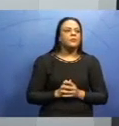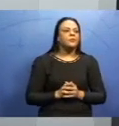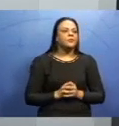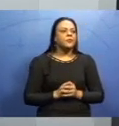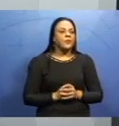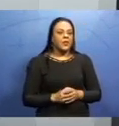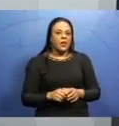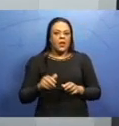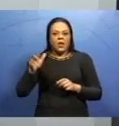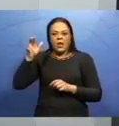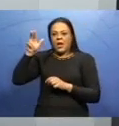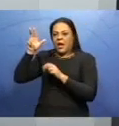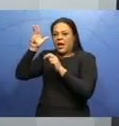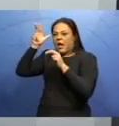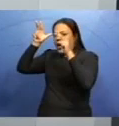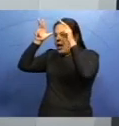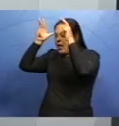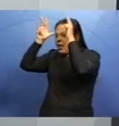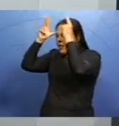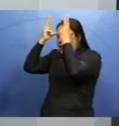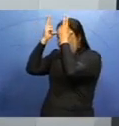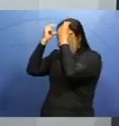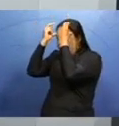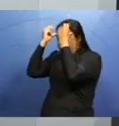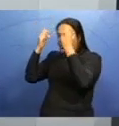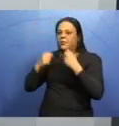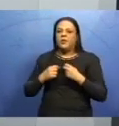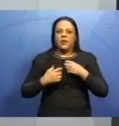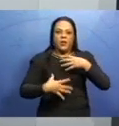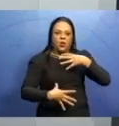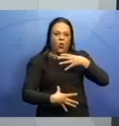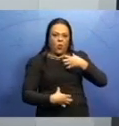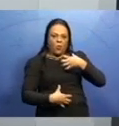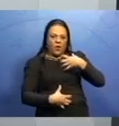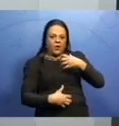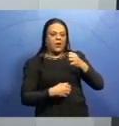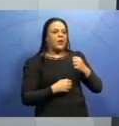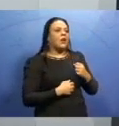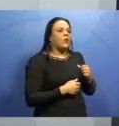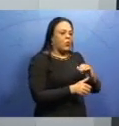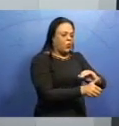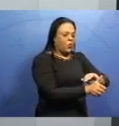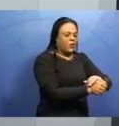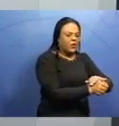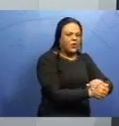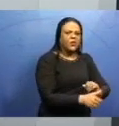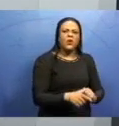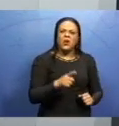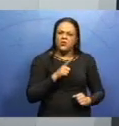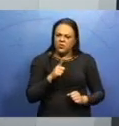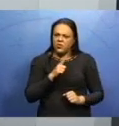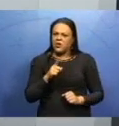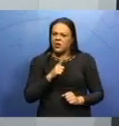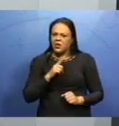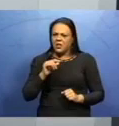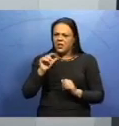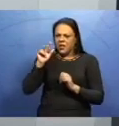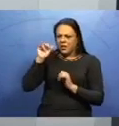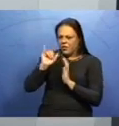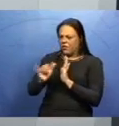A lebre, o macaco e a tartaruga. Lembrando bem, tinha lebre, macaco e tartaruga nessa fábula?